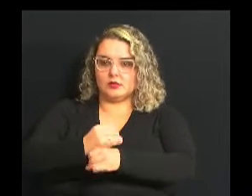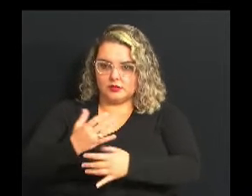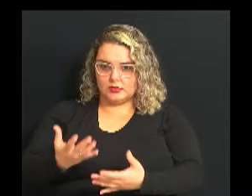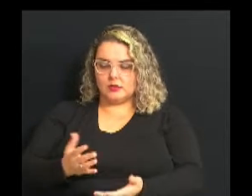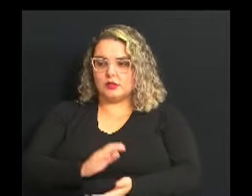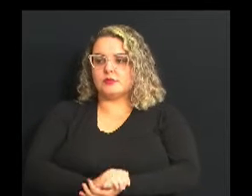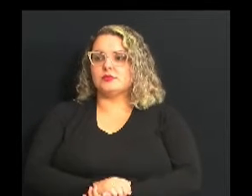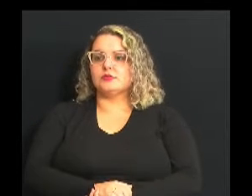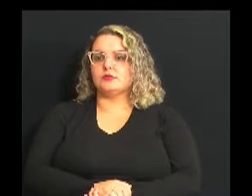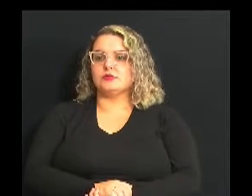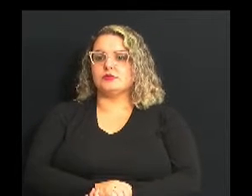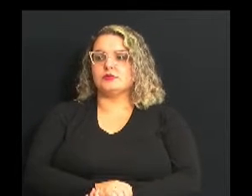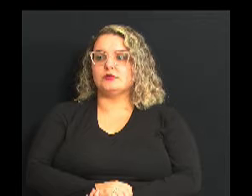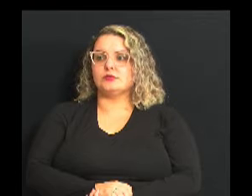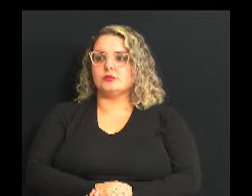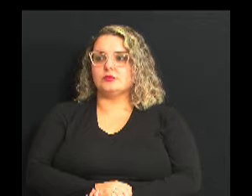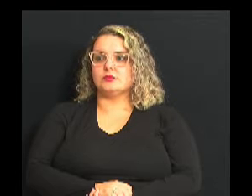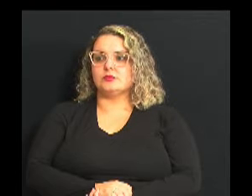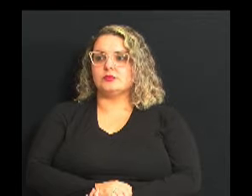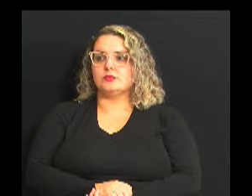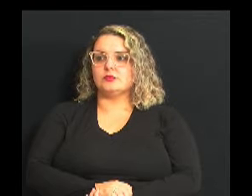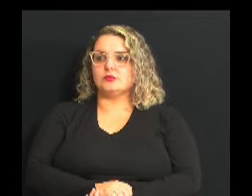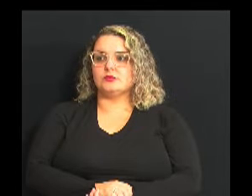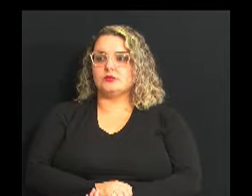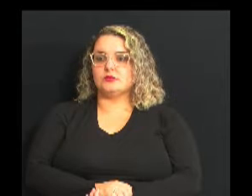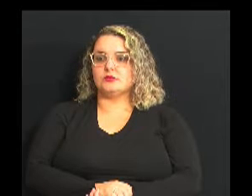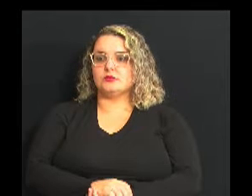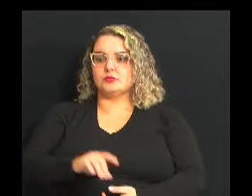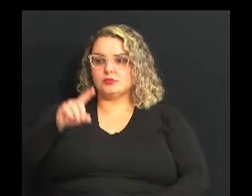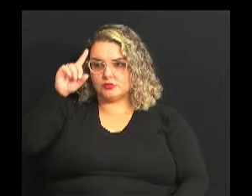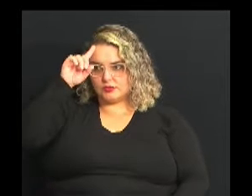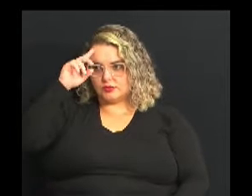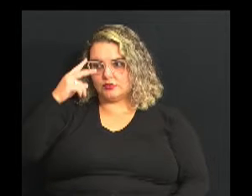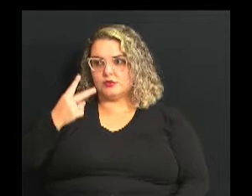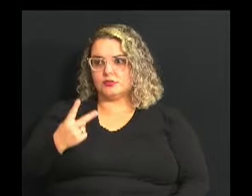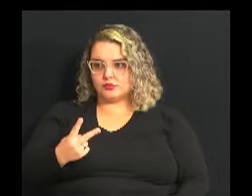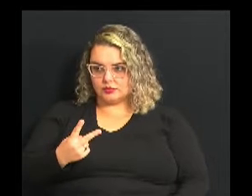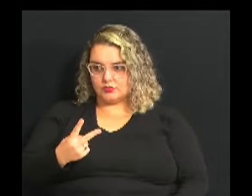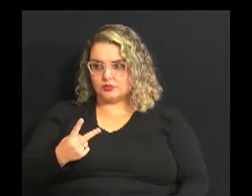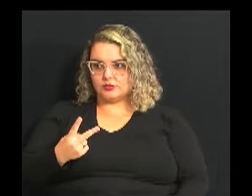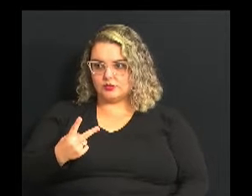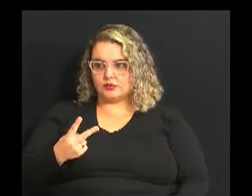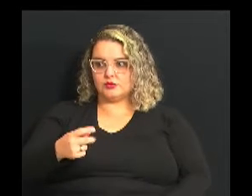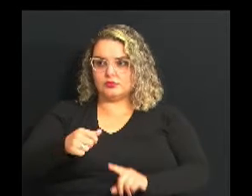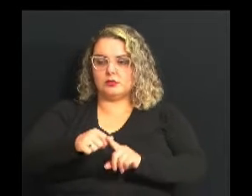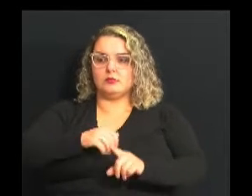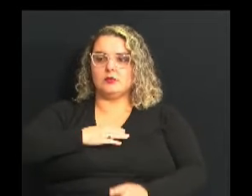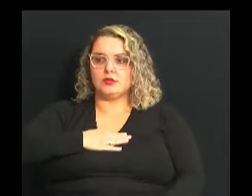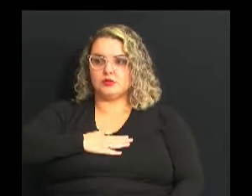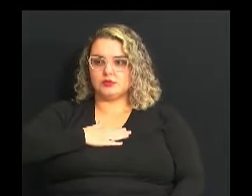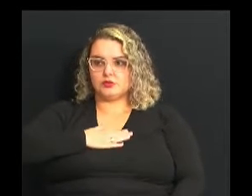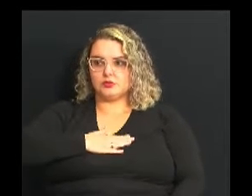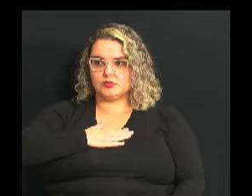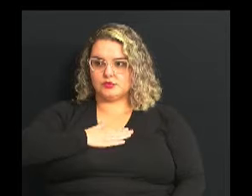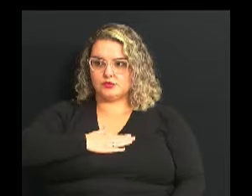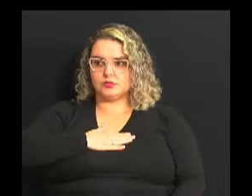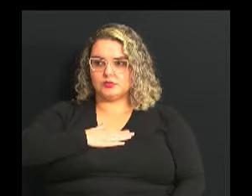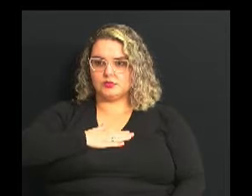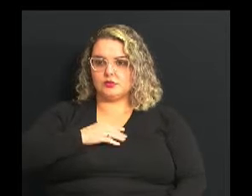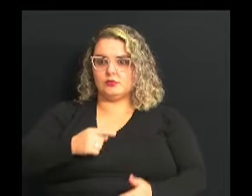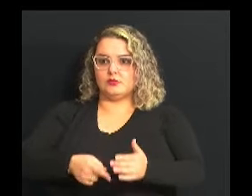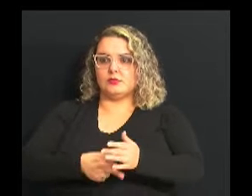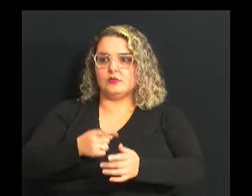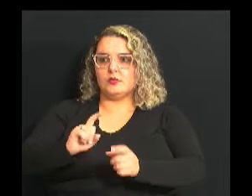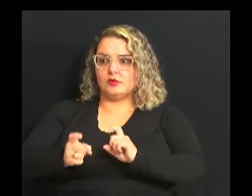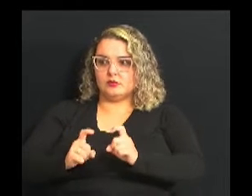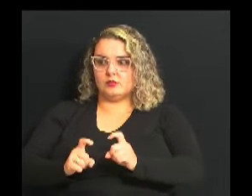que dia 2, né? Foi dia 2 de agosto, a primeira reunião plenária